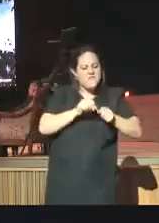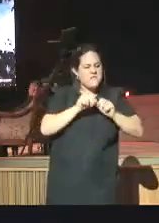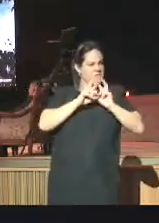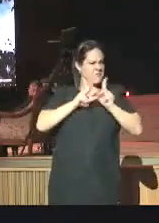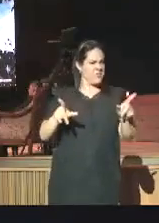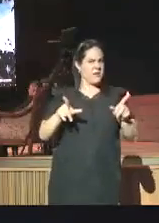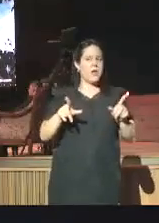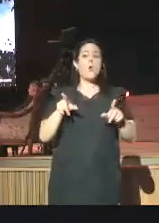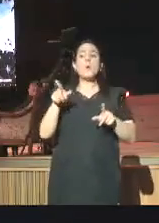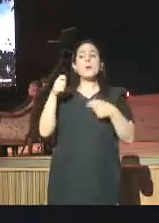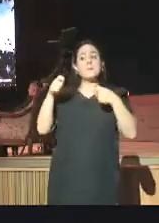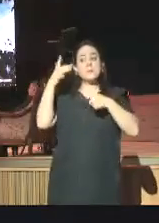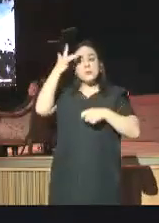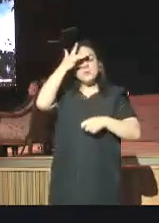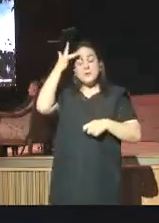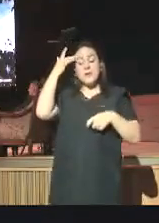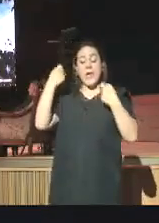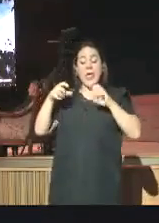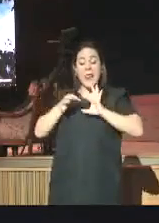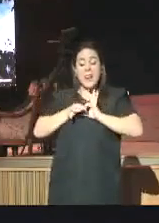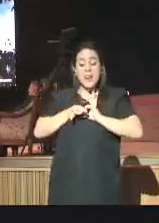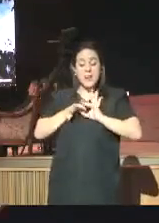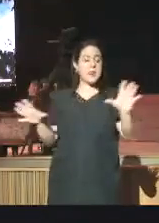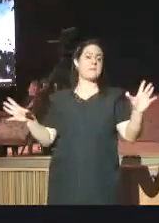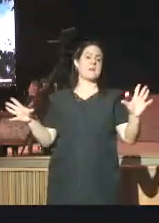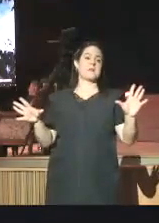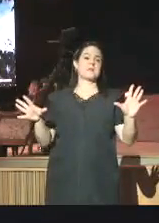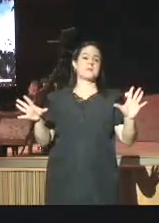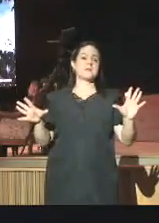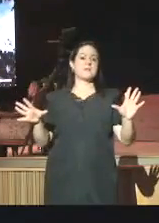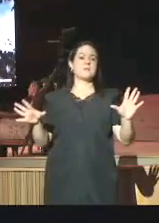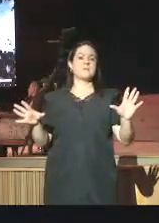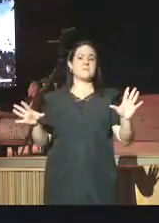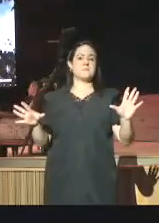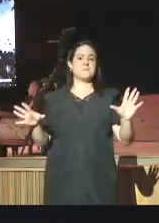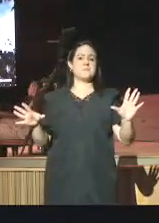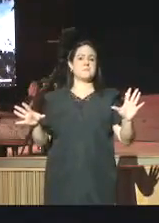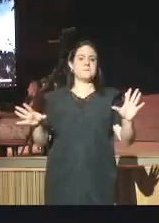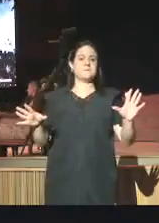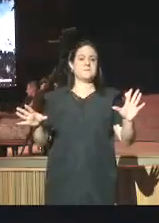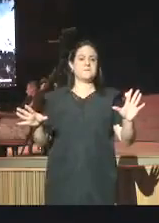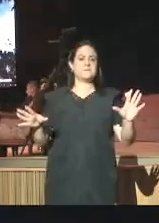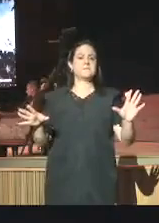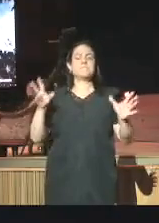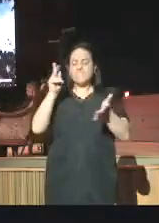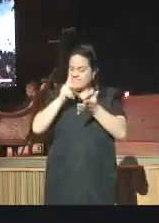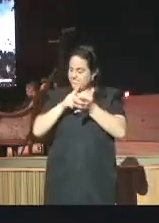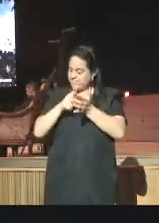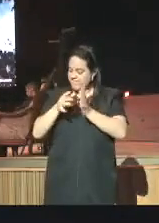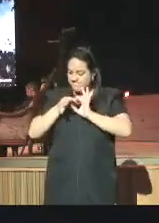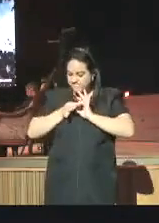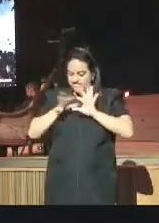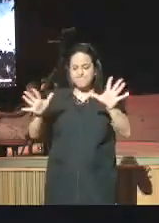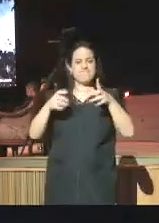que essa pessoa precisa é uma de uma libertação espiritual libertação